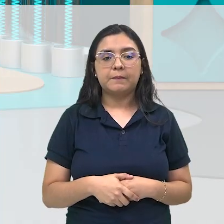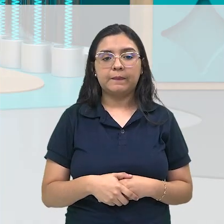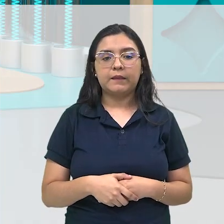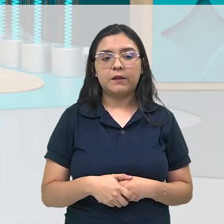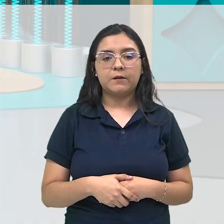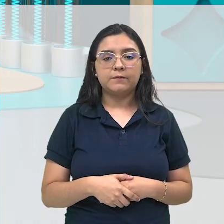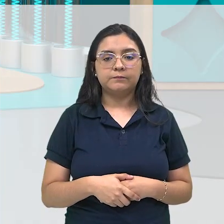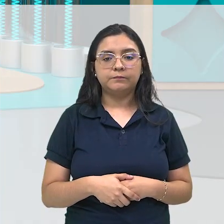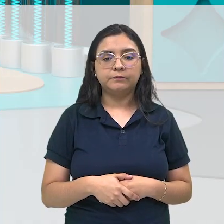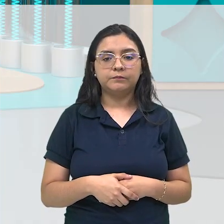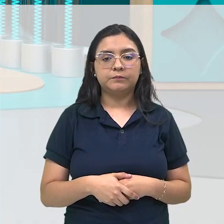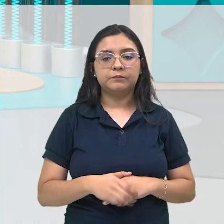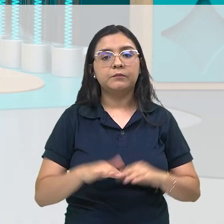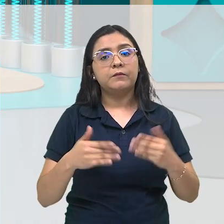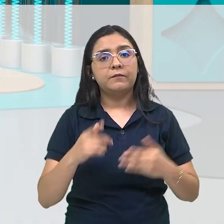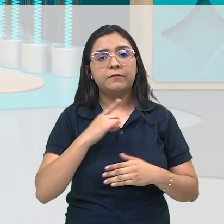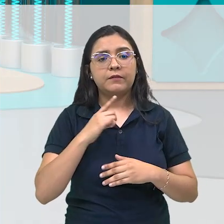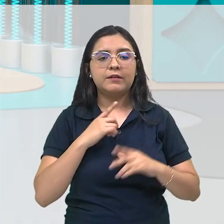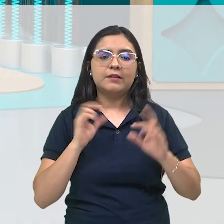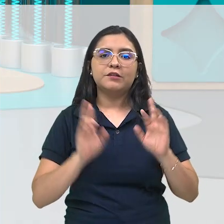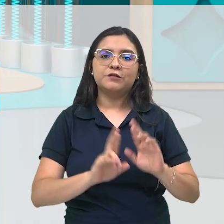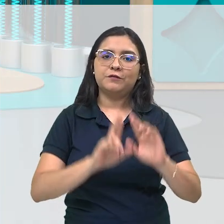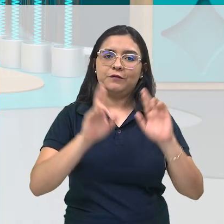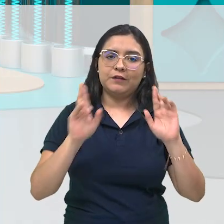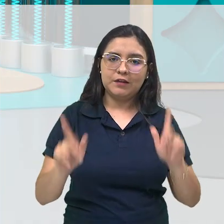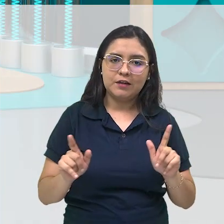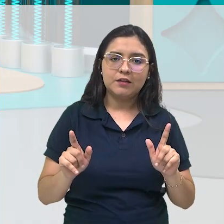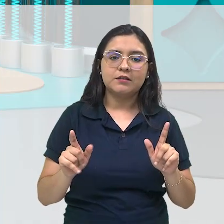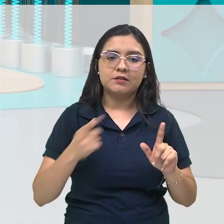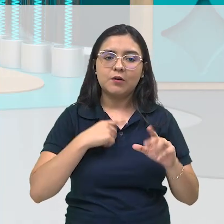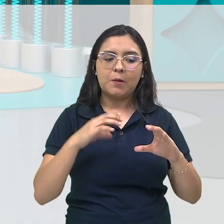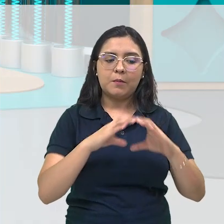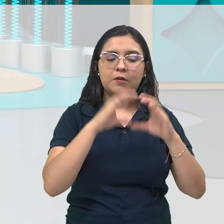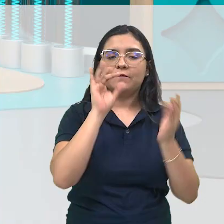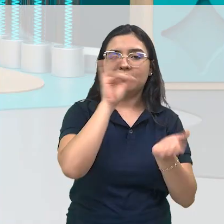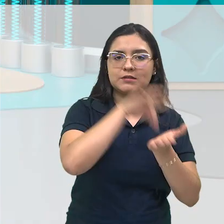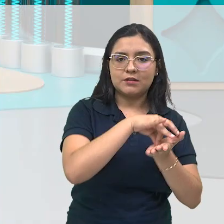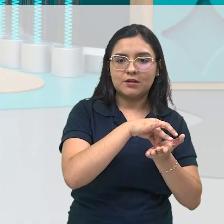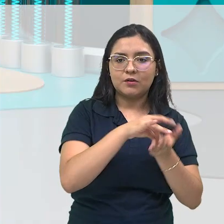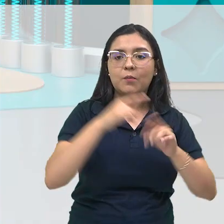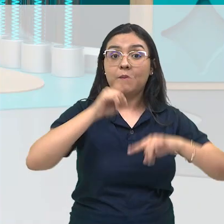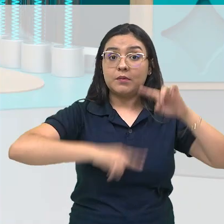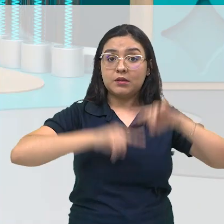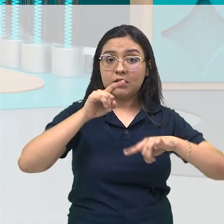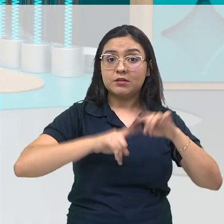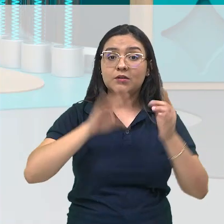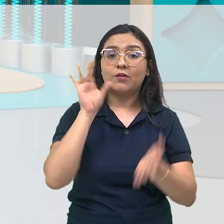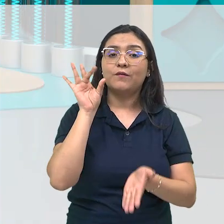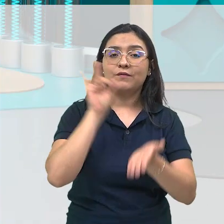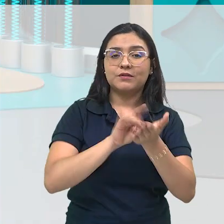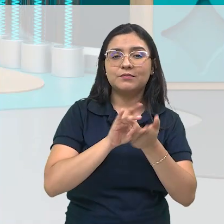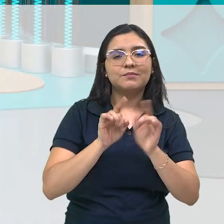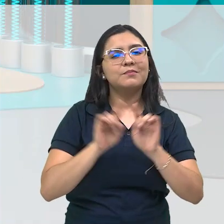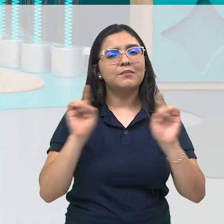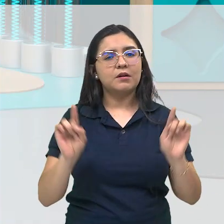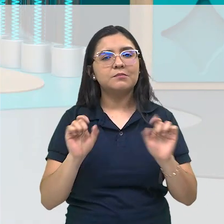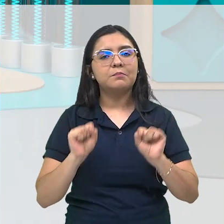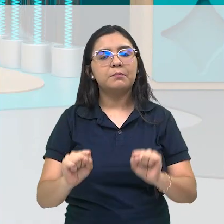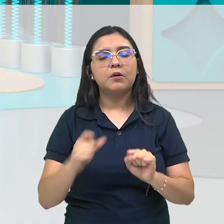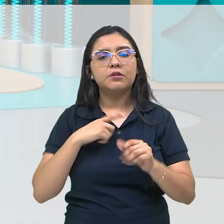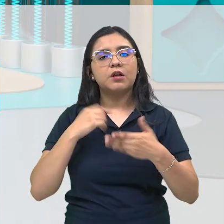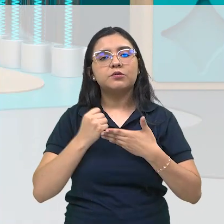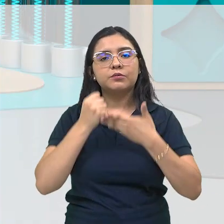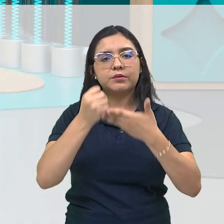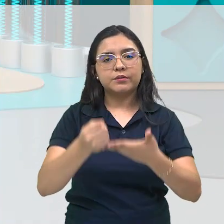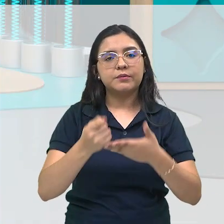vai ter uma certa diferença, né, da prática com os equipamentos oficiais, mas eles podem